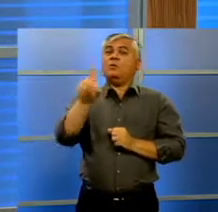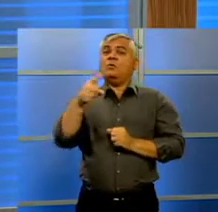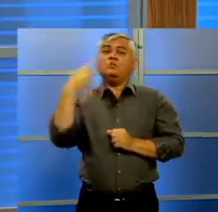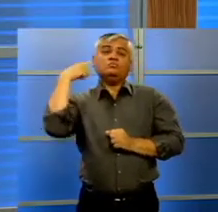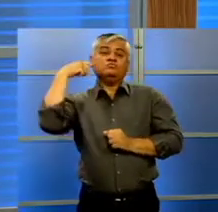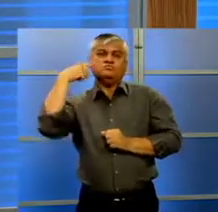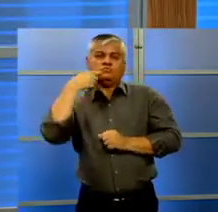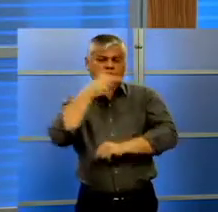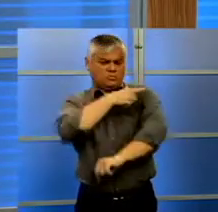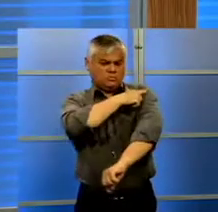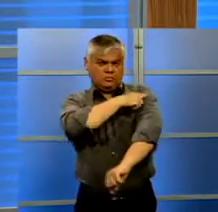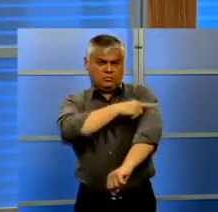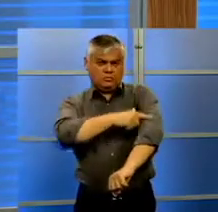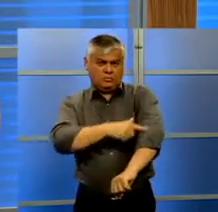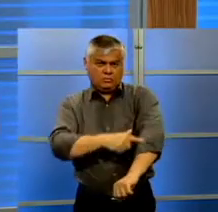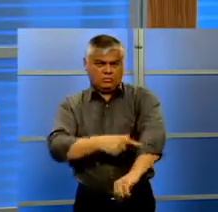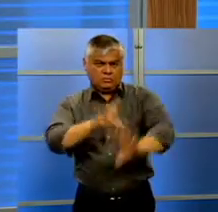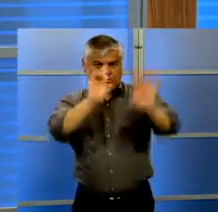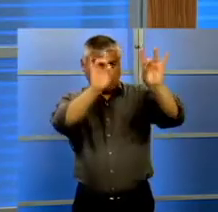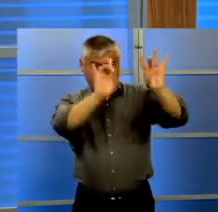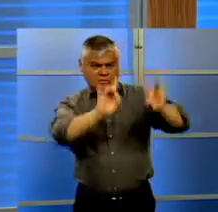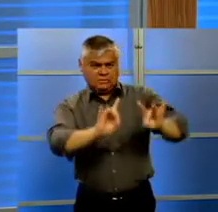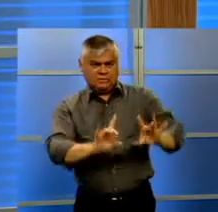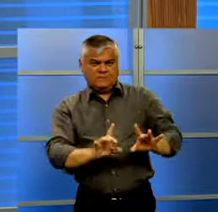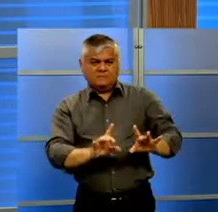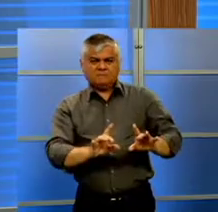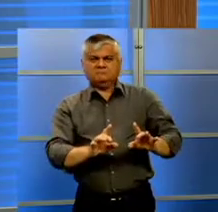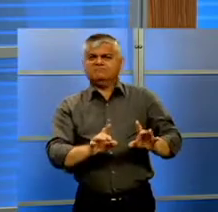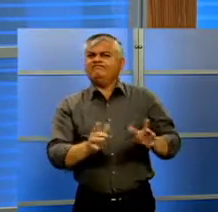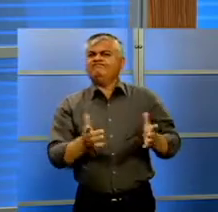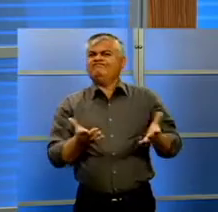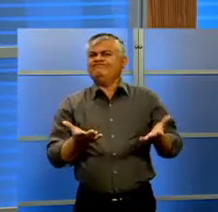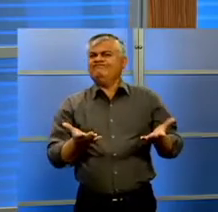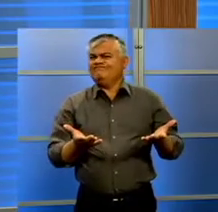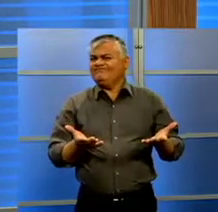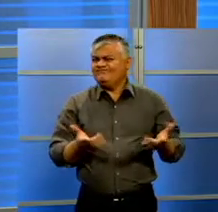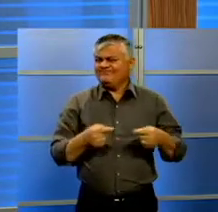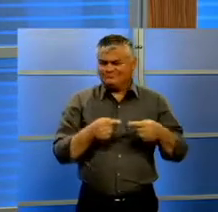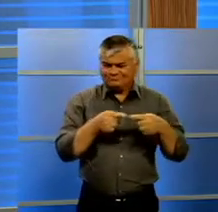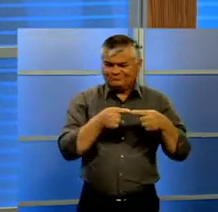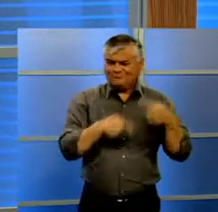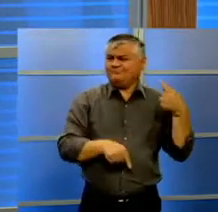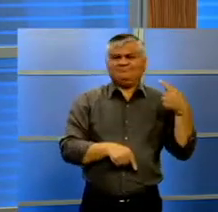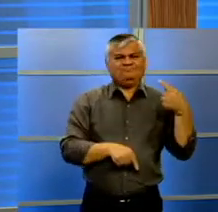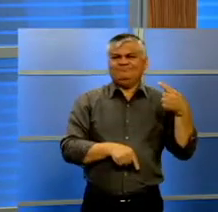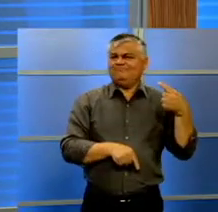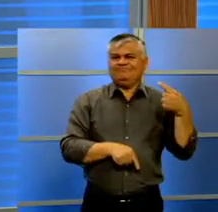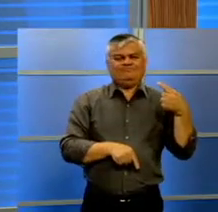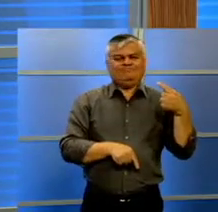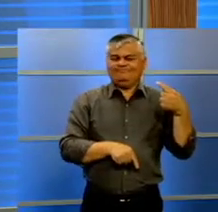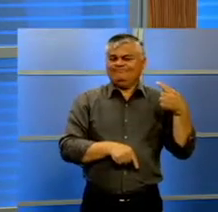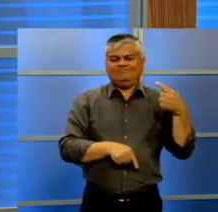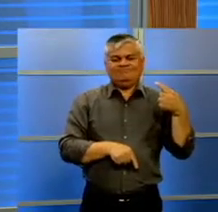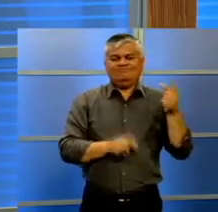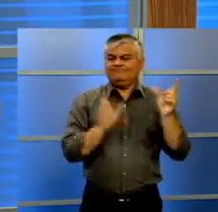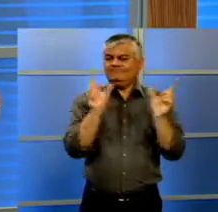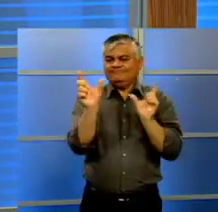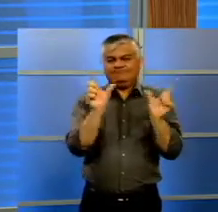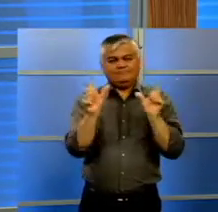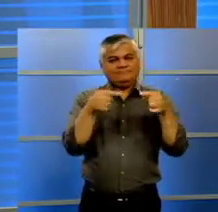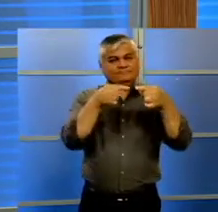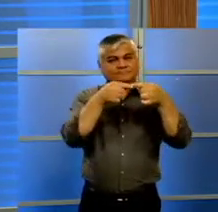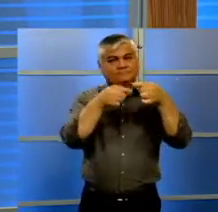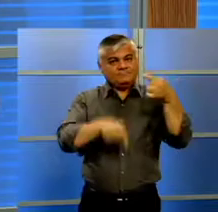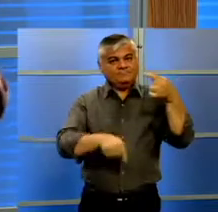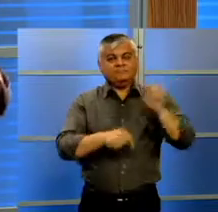o sinal de educação e de especial, poderão não se adequar semanticamente para produzir